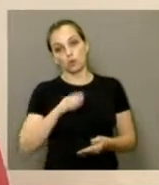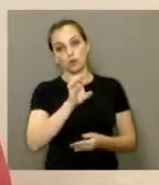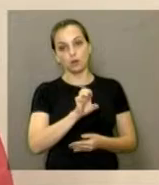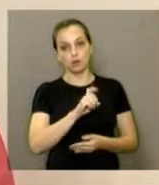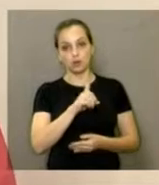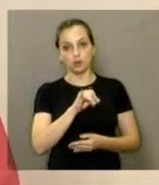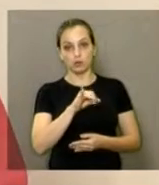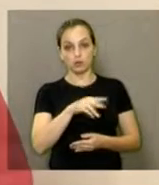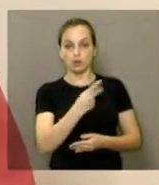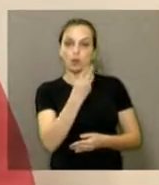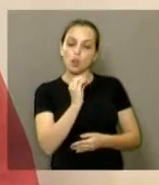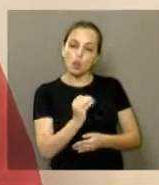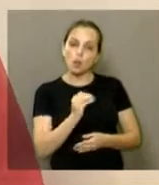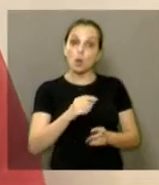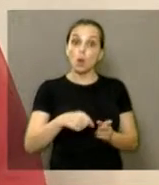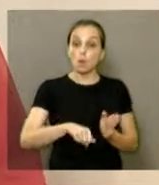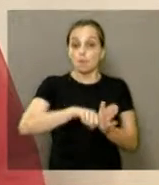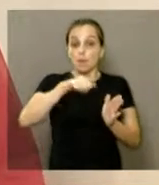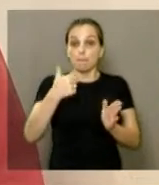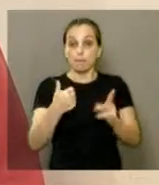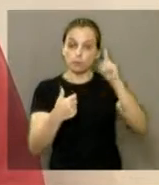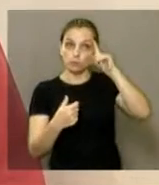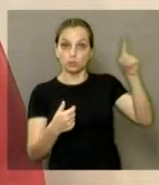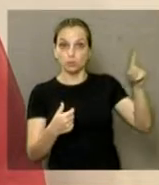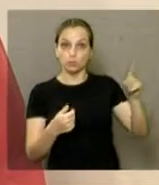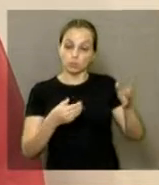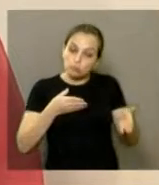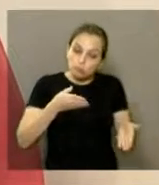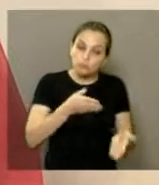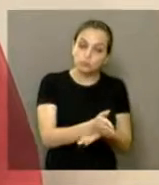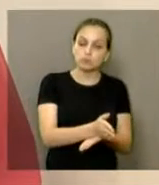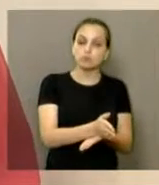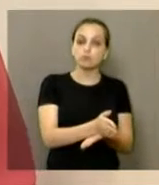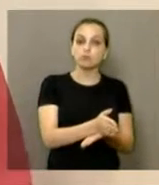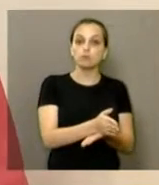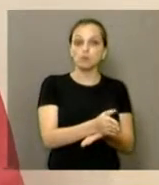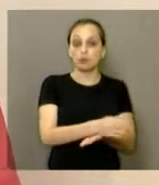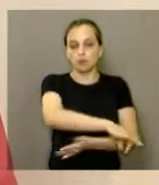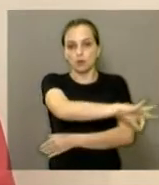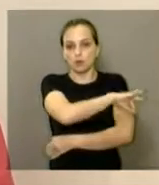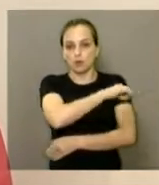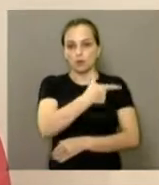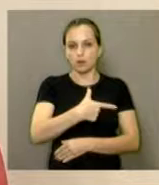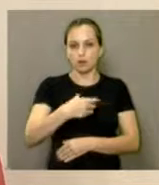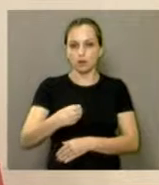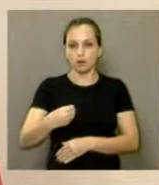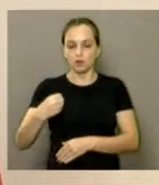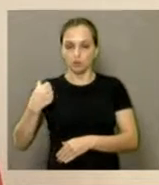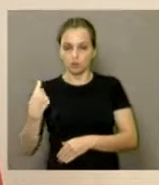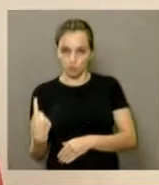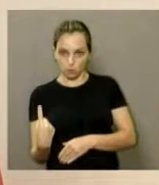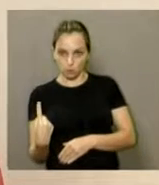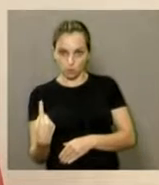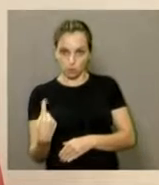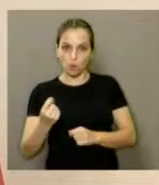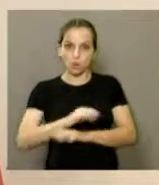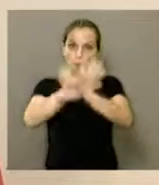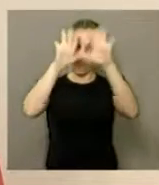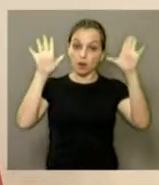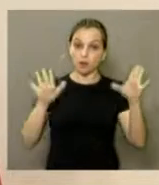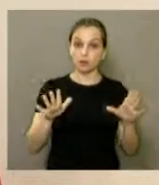de governo. Quando nós chegamos na prefeitura, em 2001, só para esclarecer um pouco a fala do João